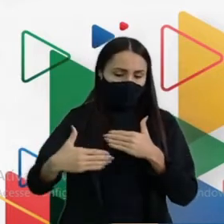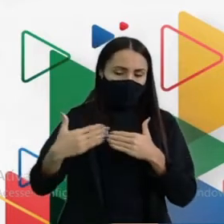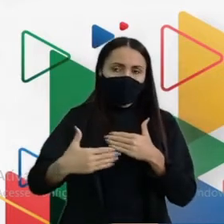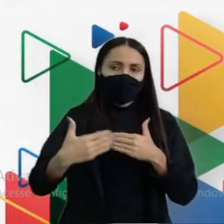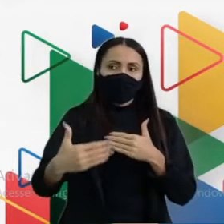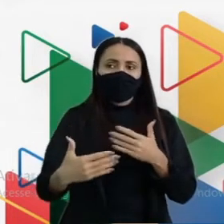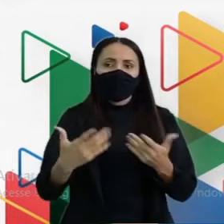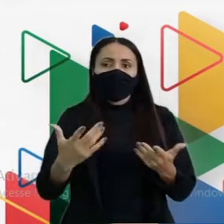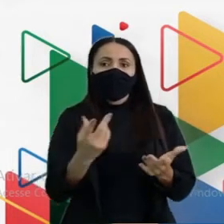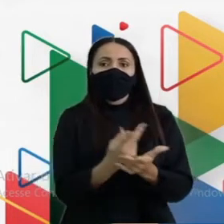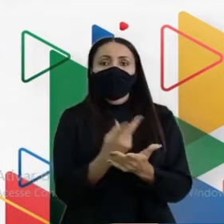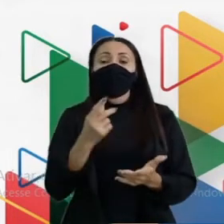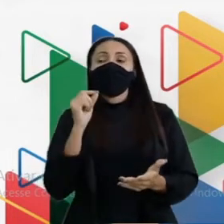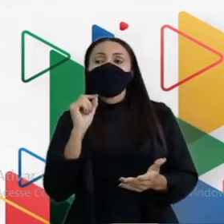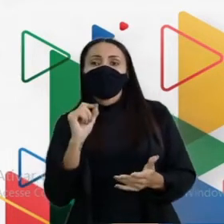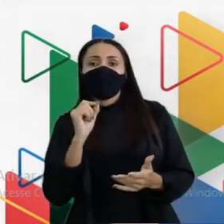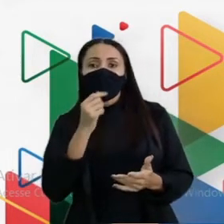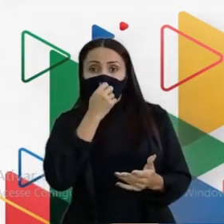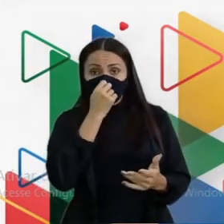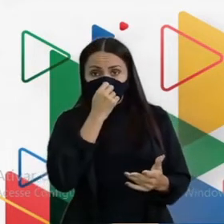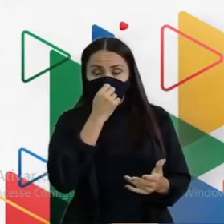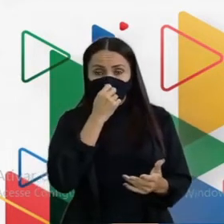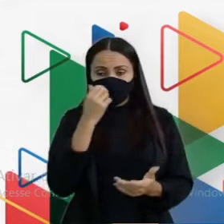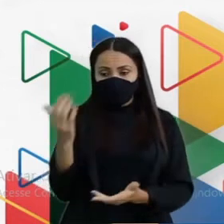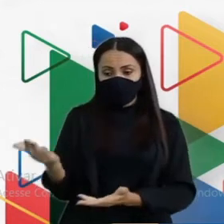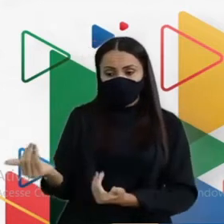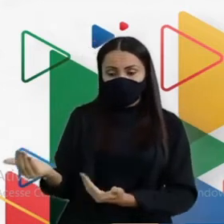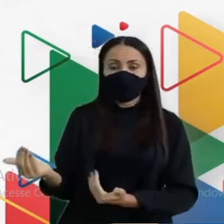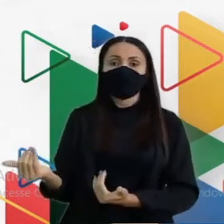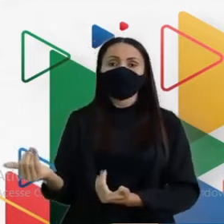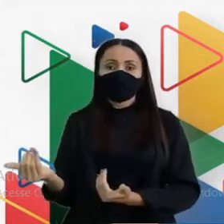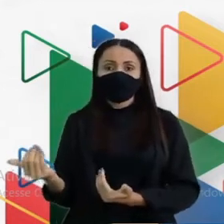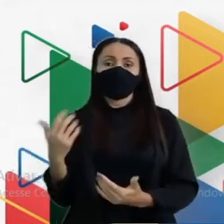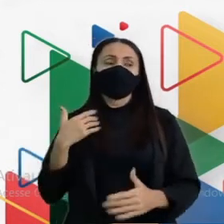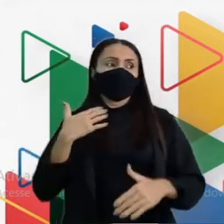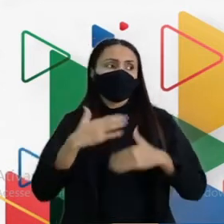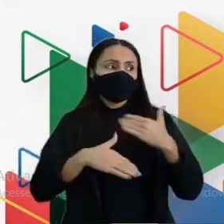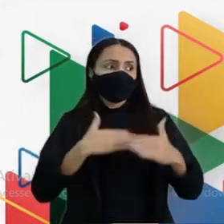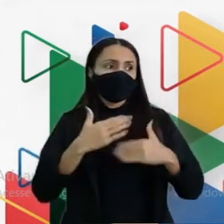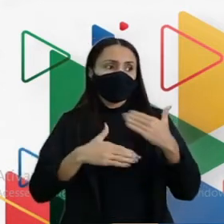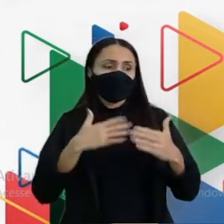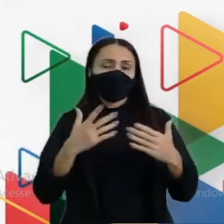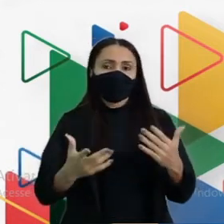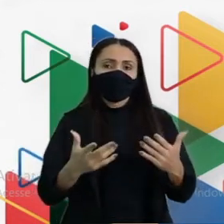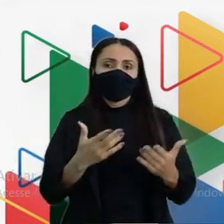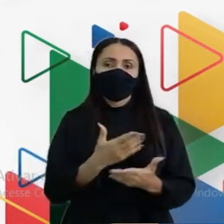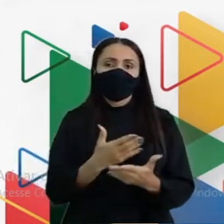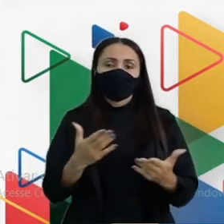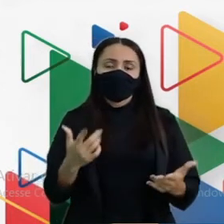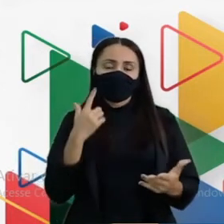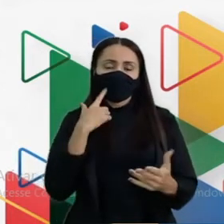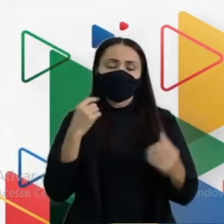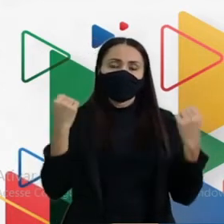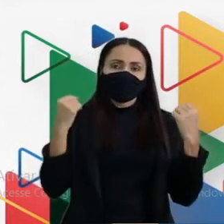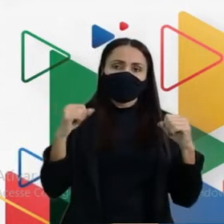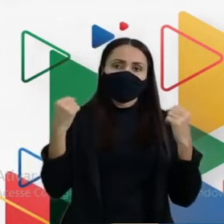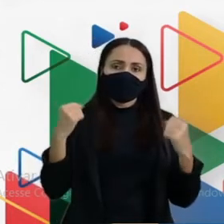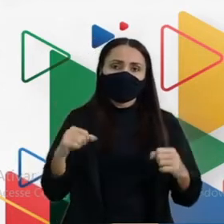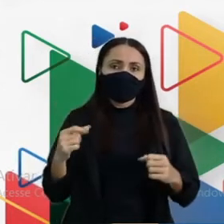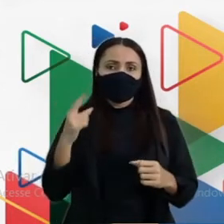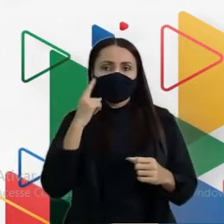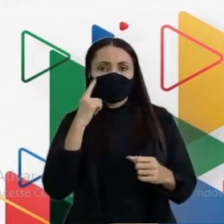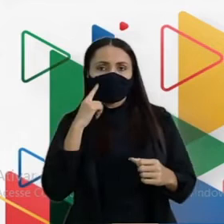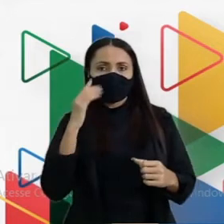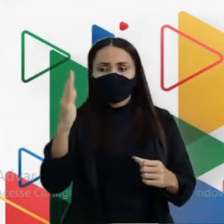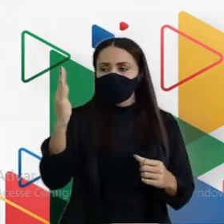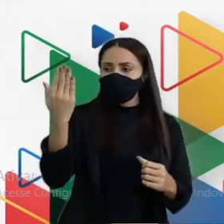vida, então o que é que acontece aí com a adolescência? Há um grande desenvolvimento da questão física. Se você se observar no